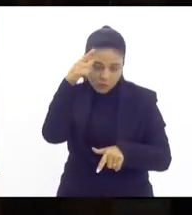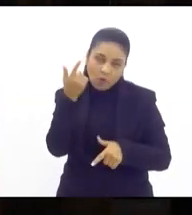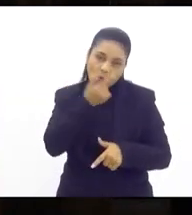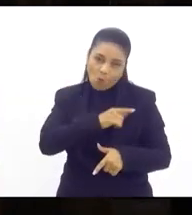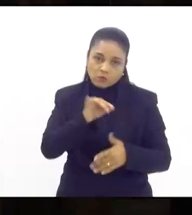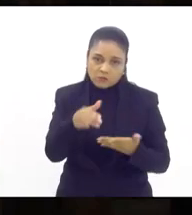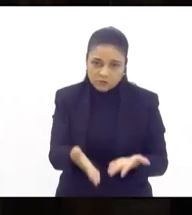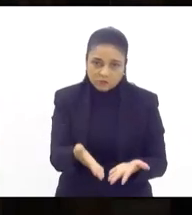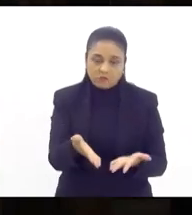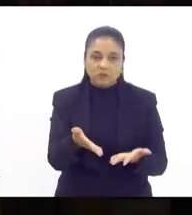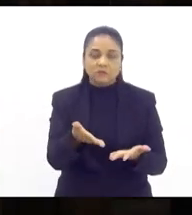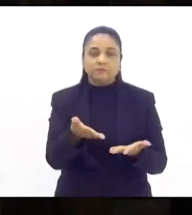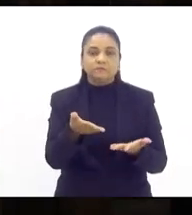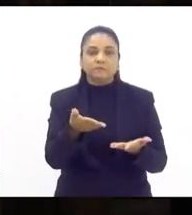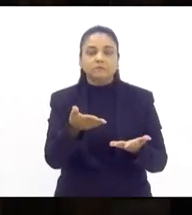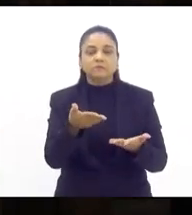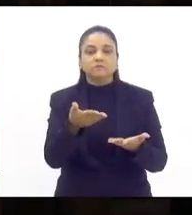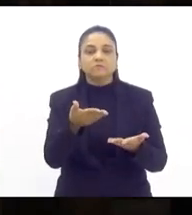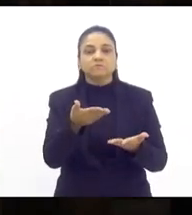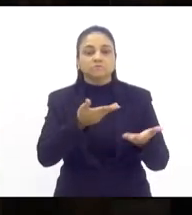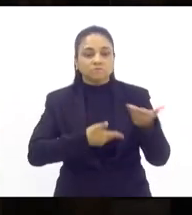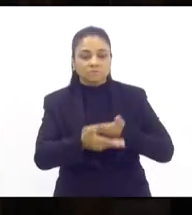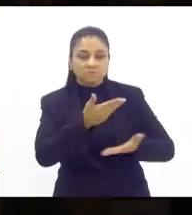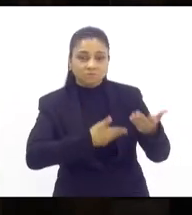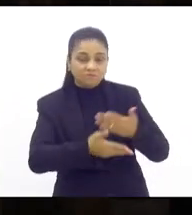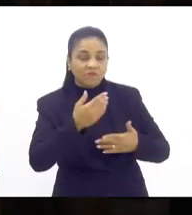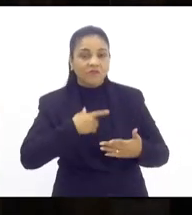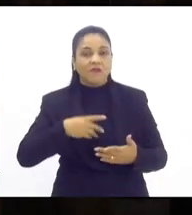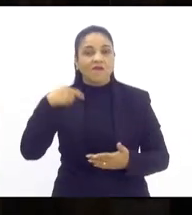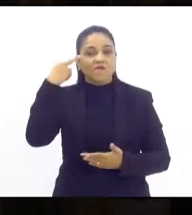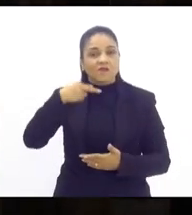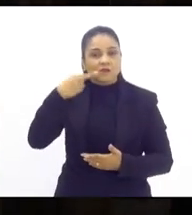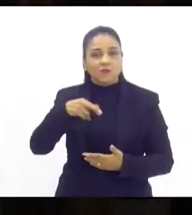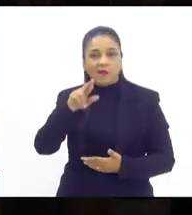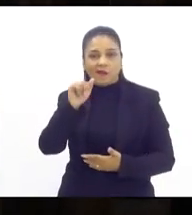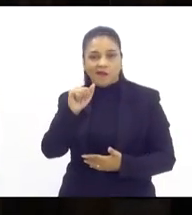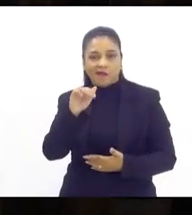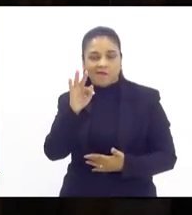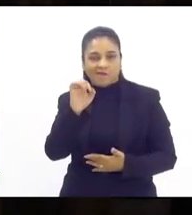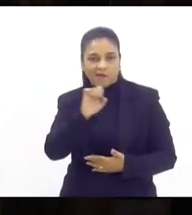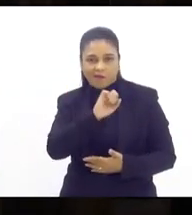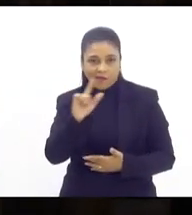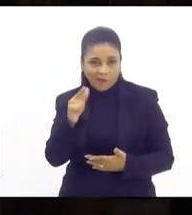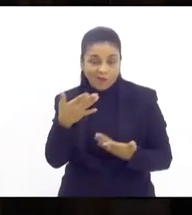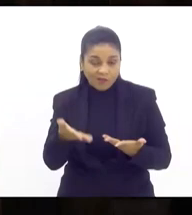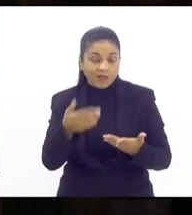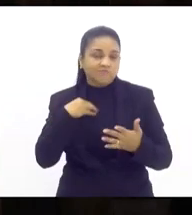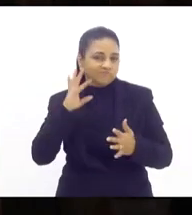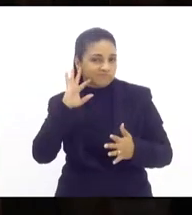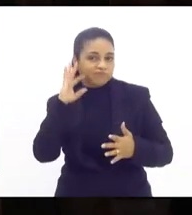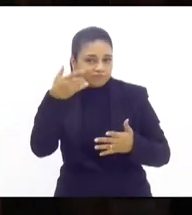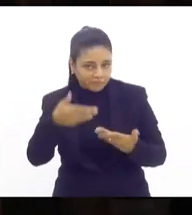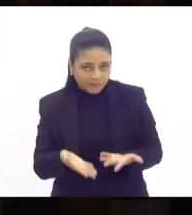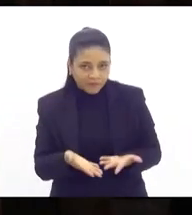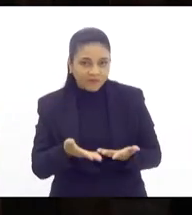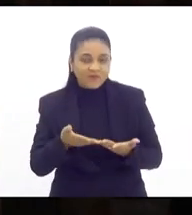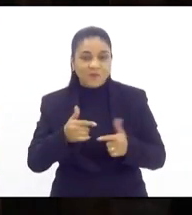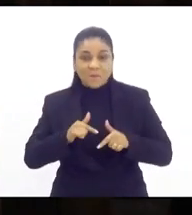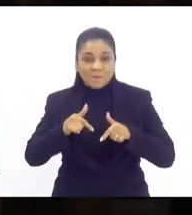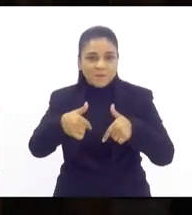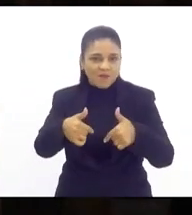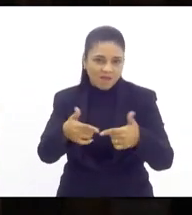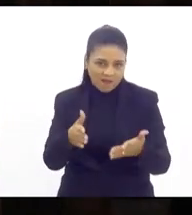esse esse trâmite com a prefeitura foi o vereador Rafael Aloísio Freitas que foi quem conseguiu resolver isso de resolver